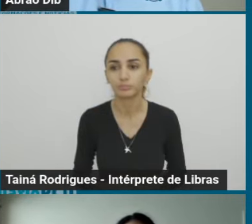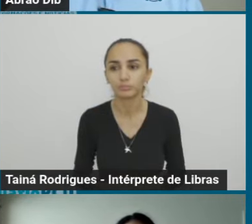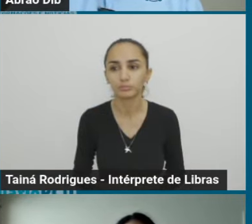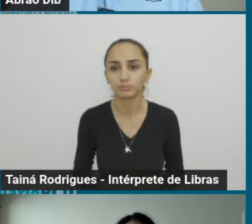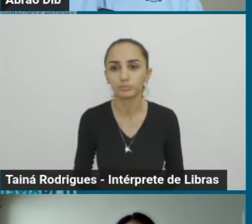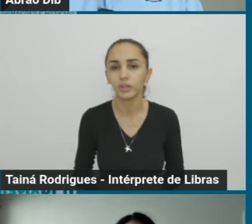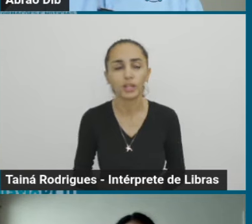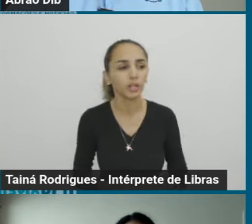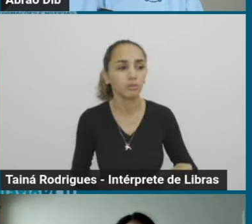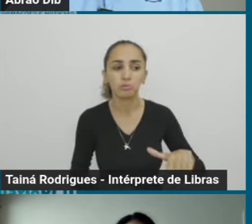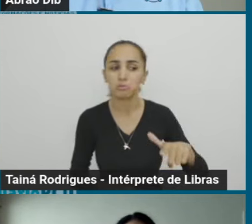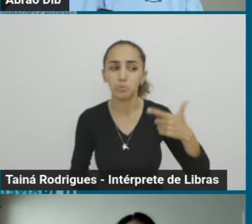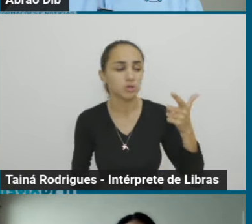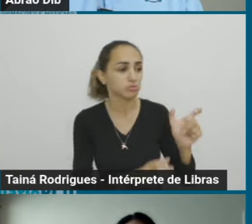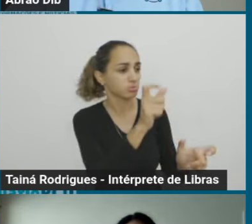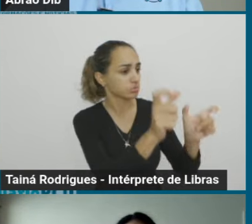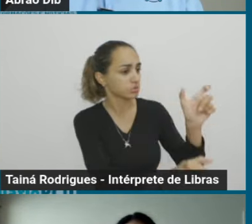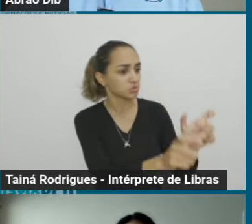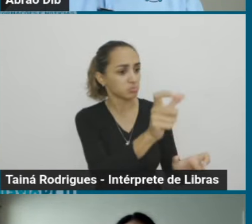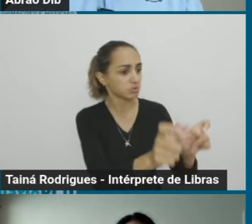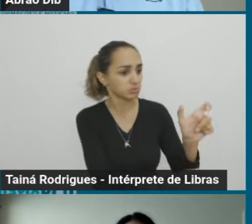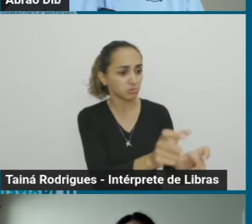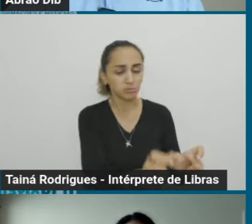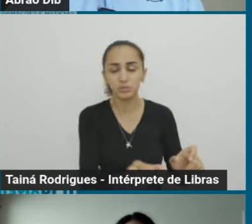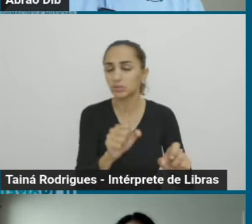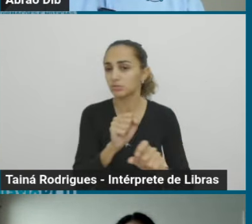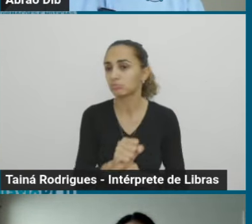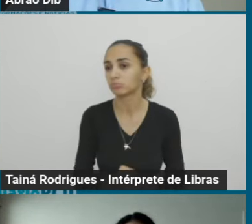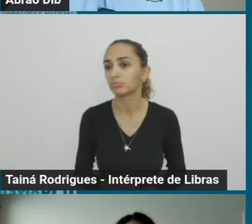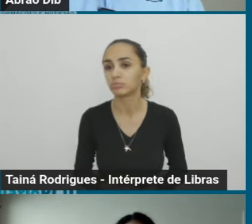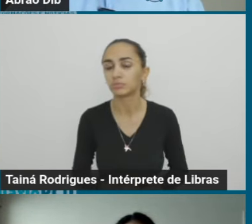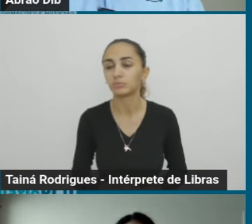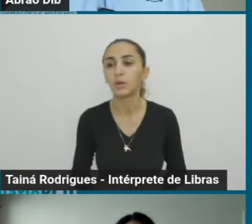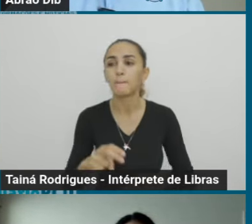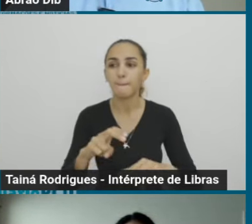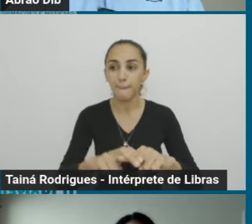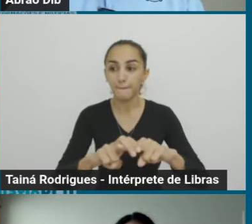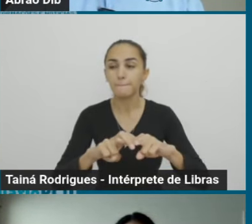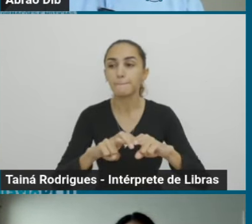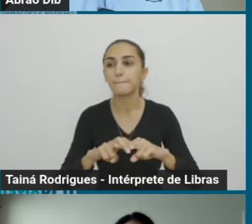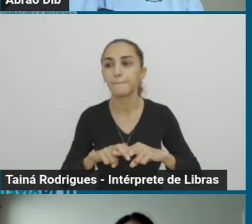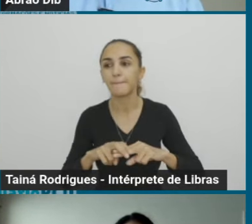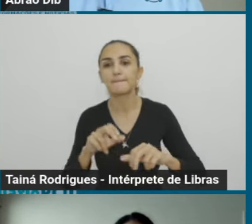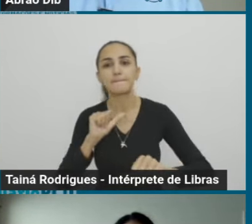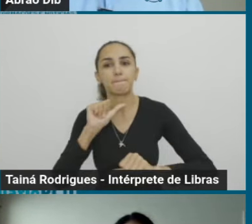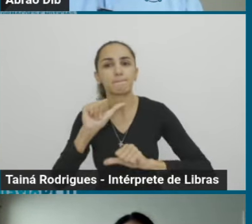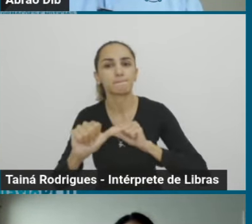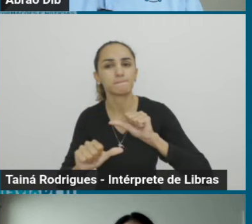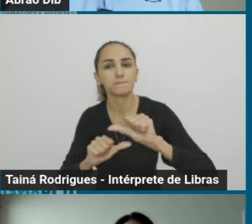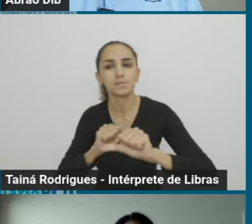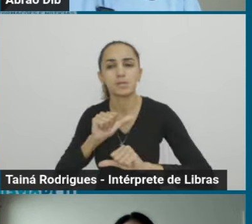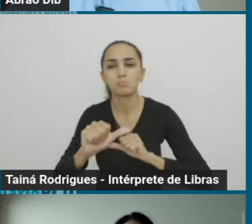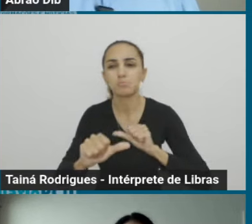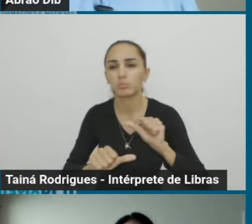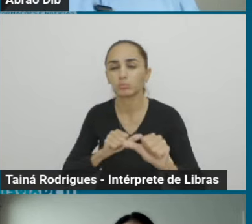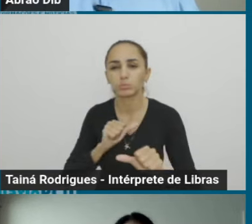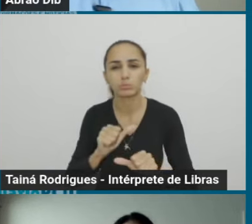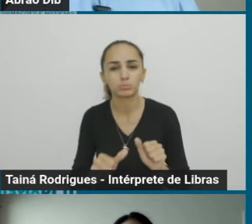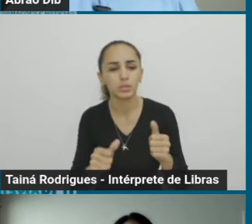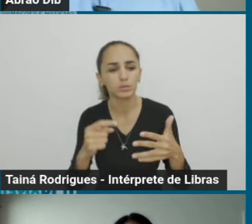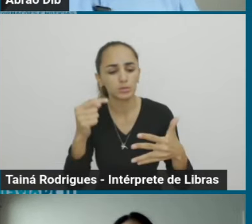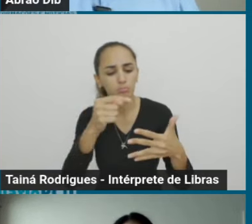os demais indivíduos na sociedade. Por isso que a mudança de paradigma no conceito